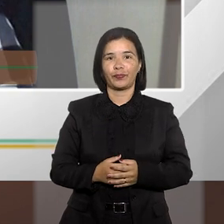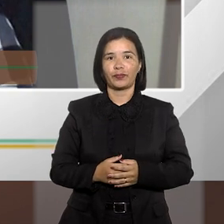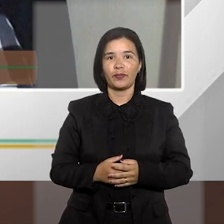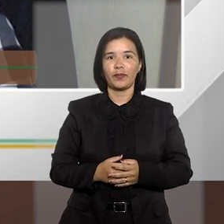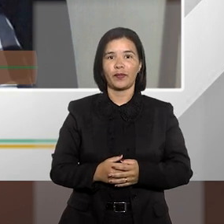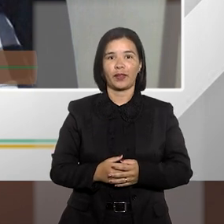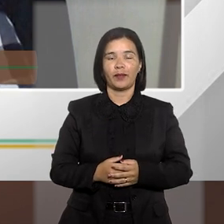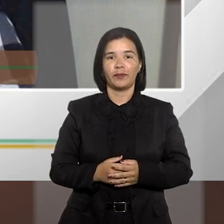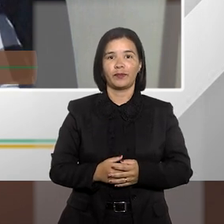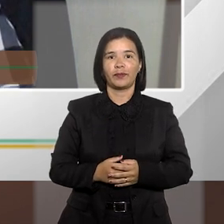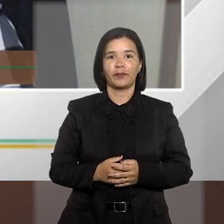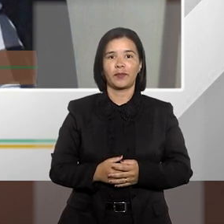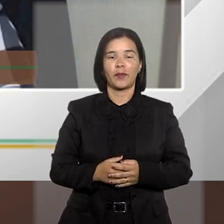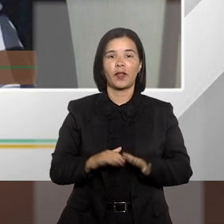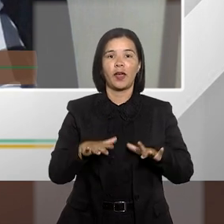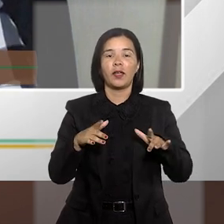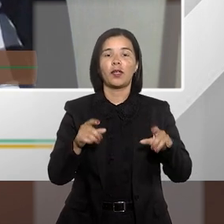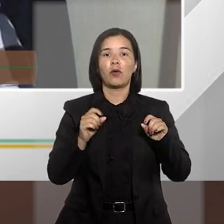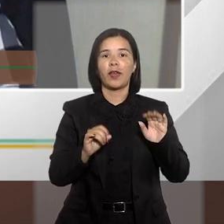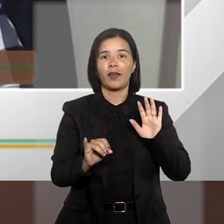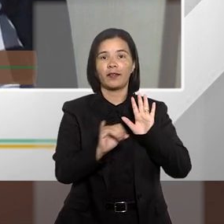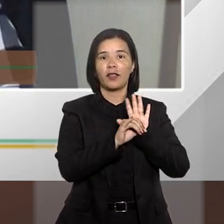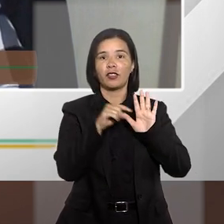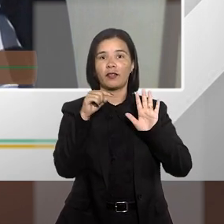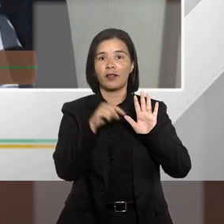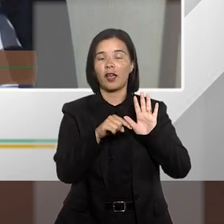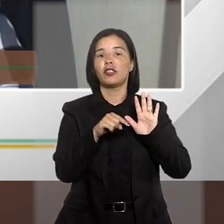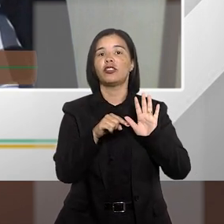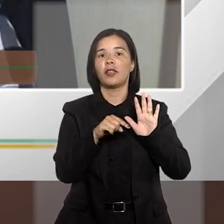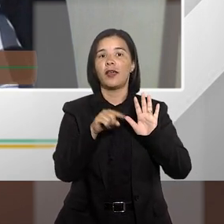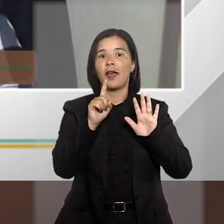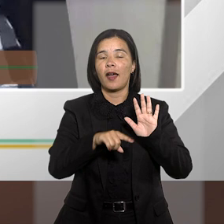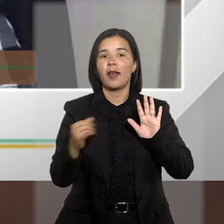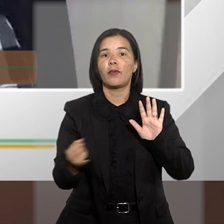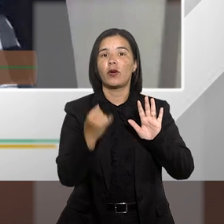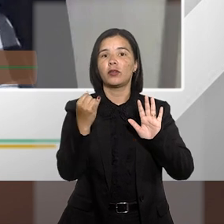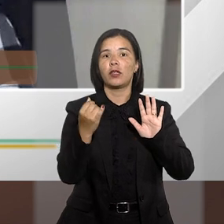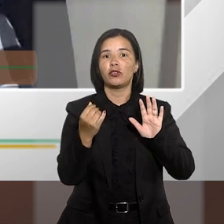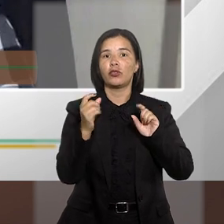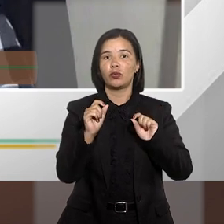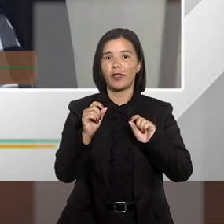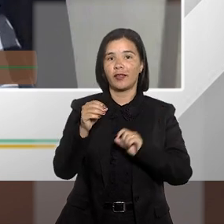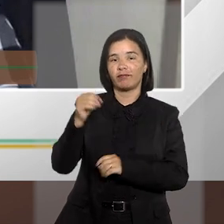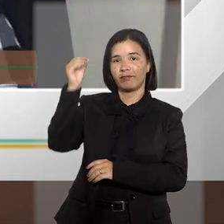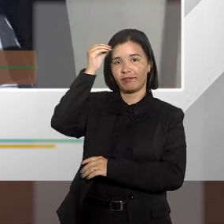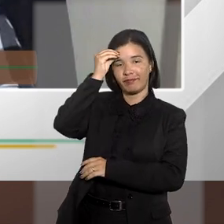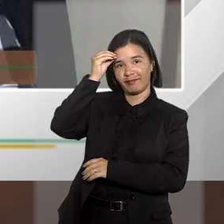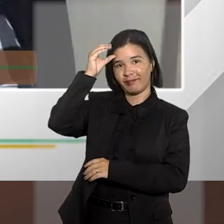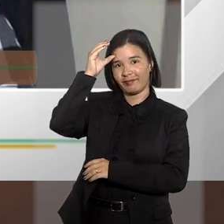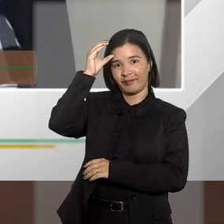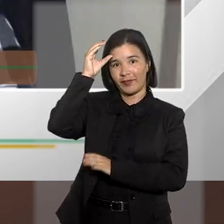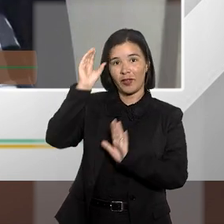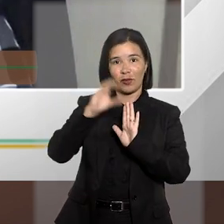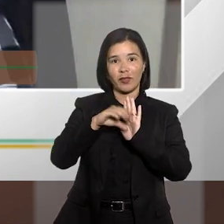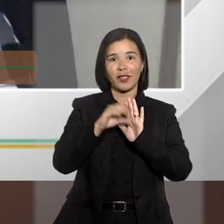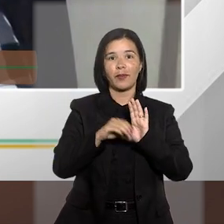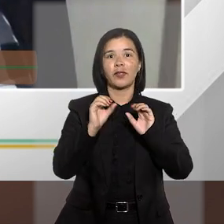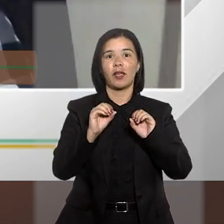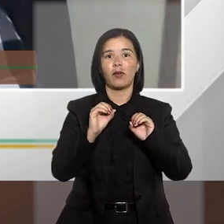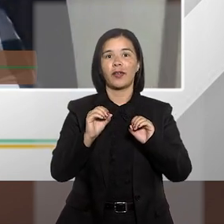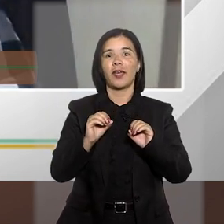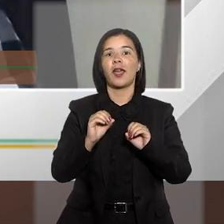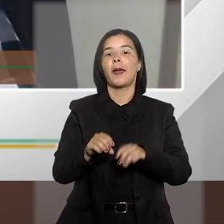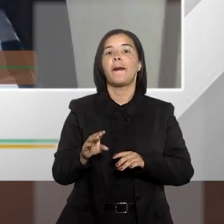inibe a identidade, né? Eu acho que é importante para uma desconstrução de um ideário de concepção binária, mas eu